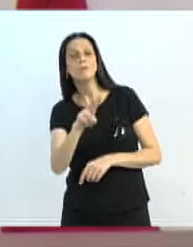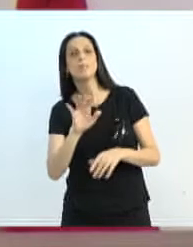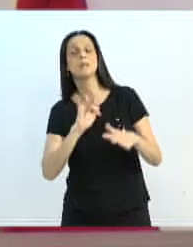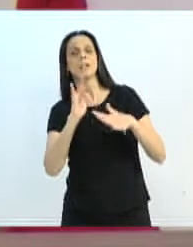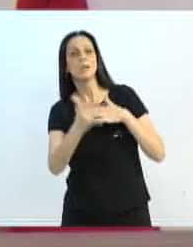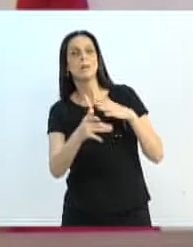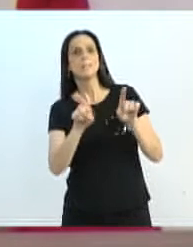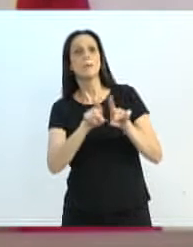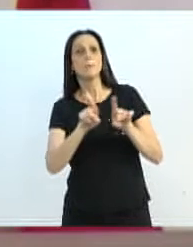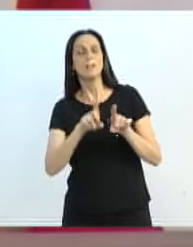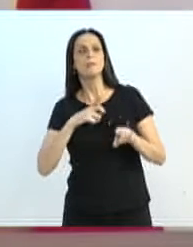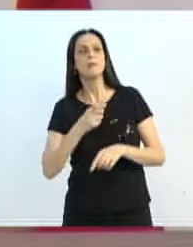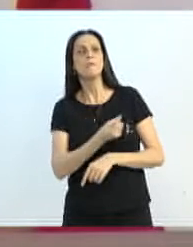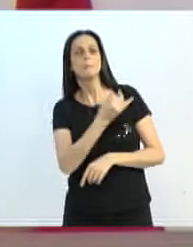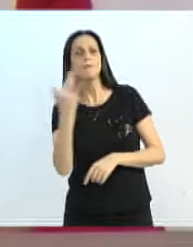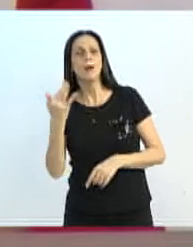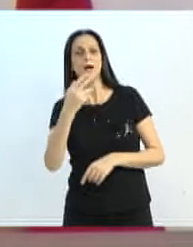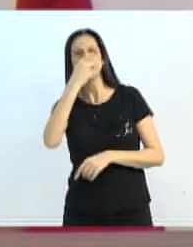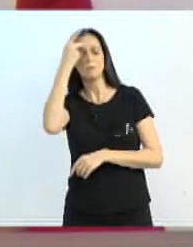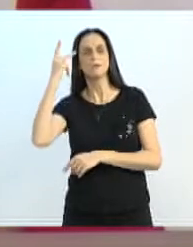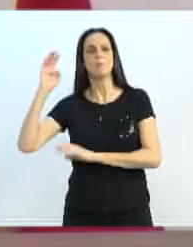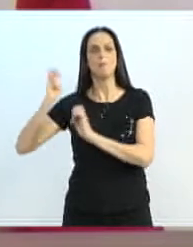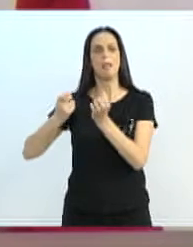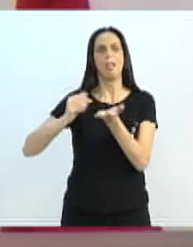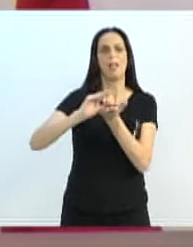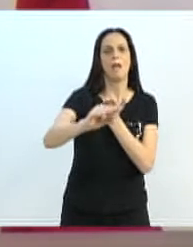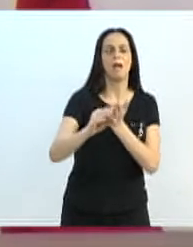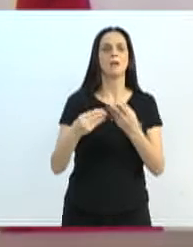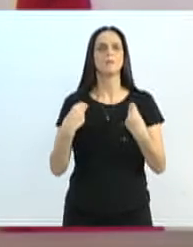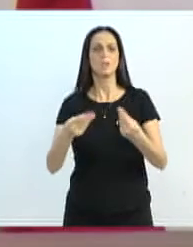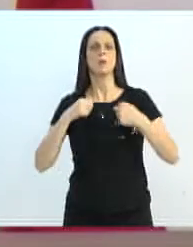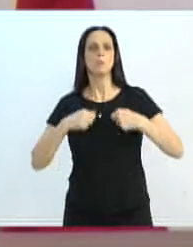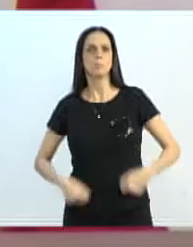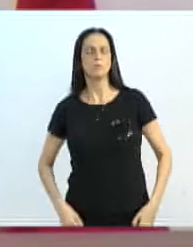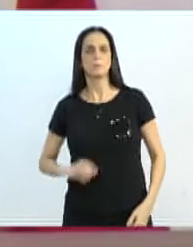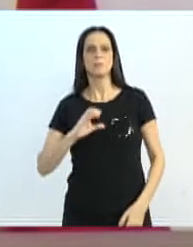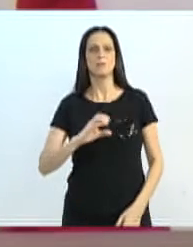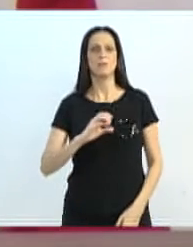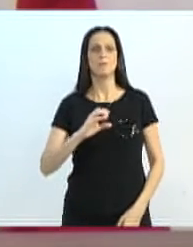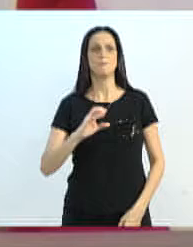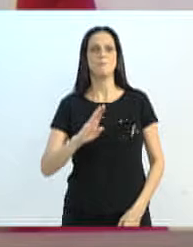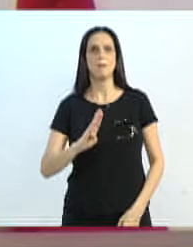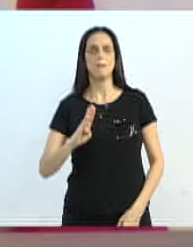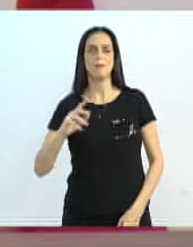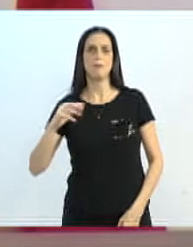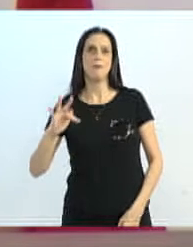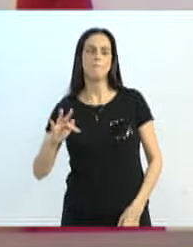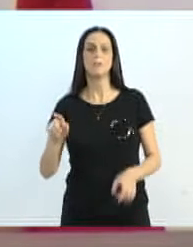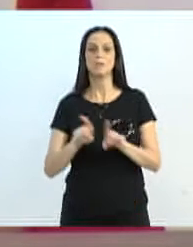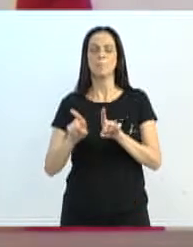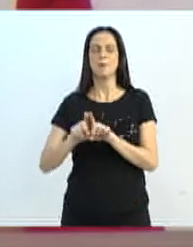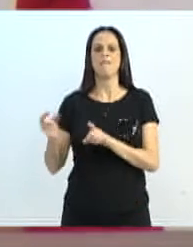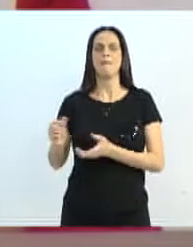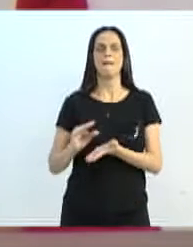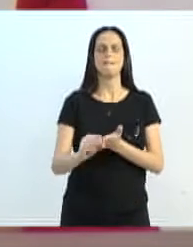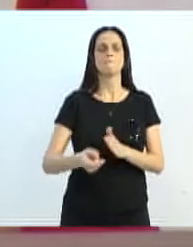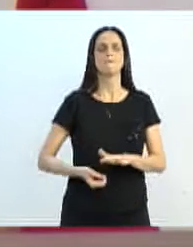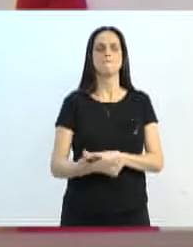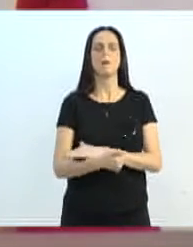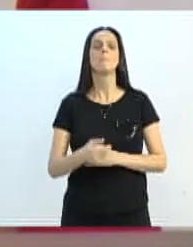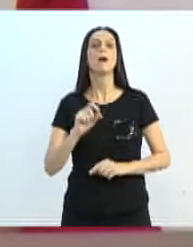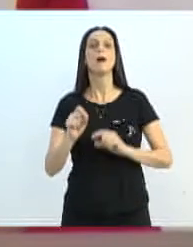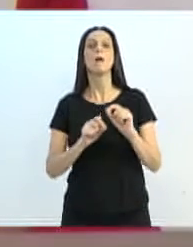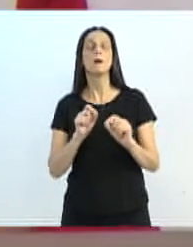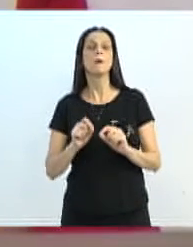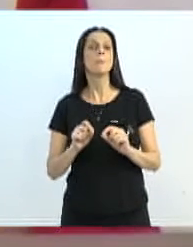bancadas, pagas, teve fretamentos diversos, enfim, brinde, uma camisa da CBF, uma notinha de dinheiro, para participarem de manifestos, protestos, e olha que